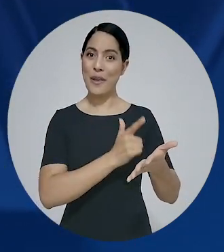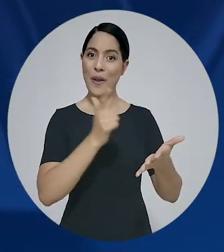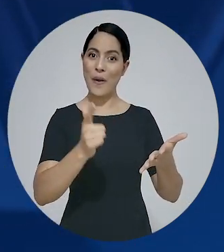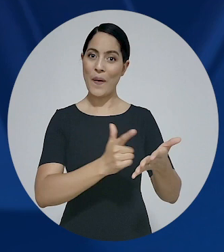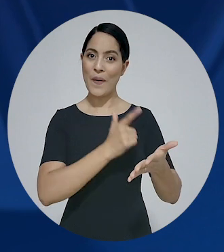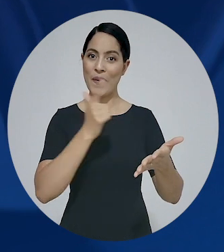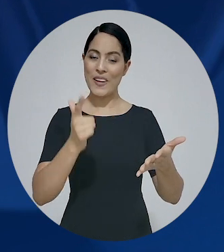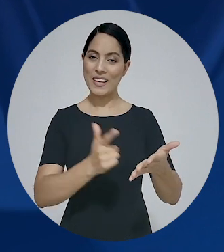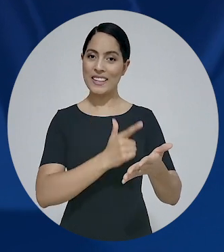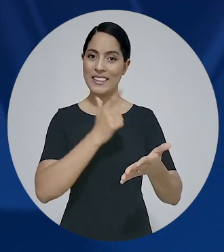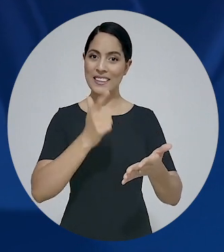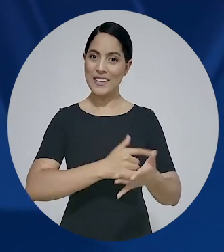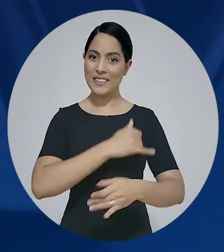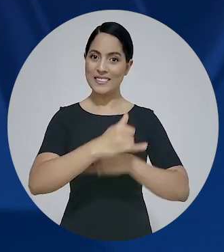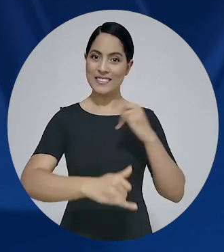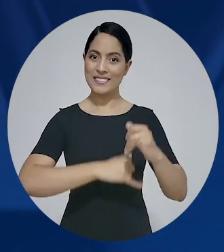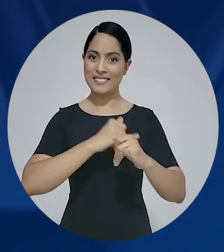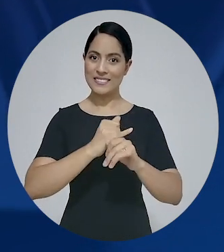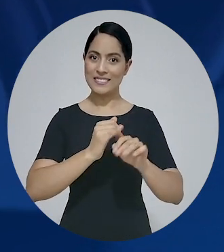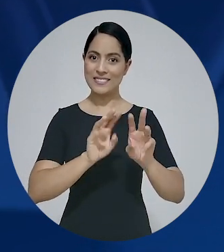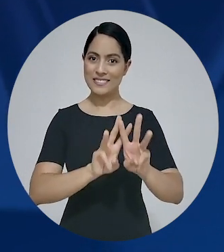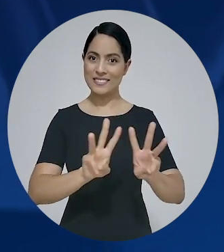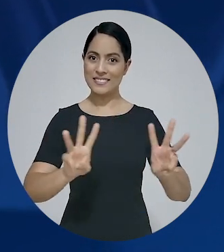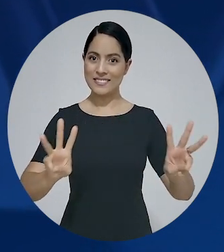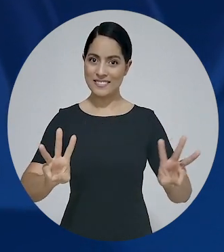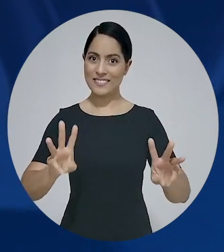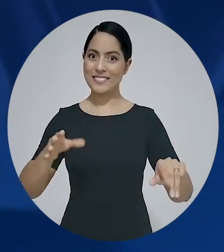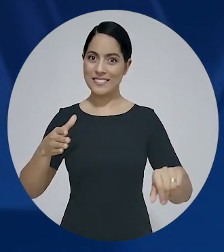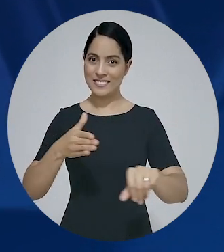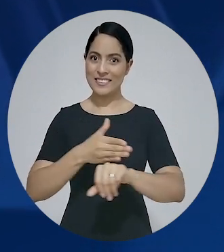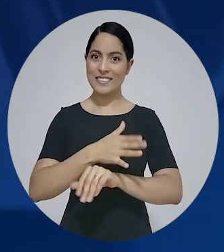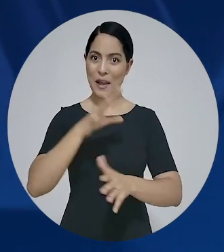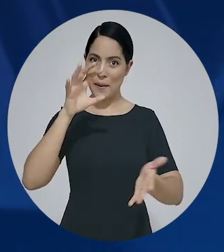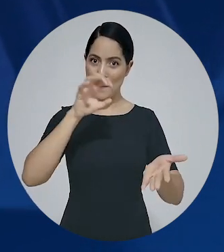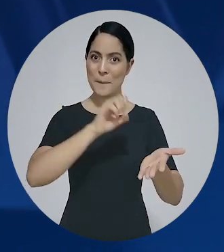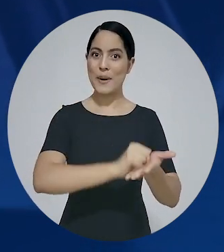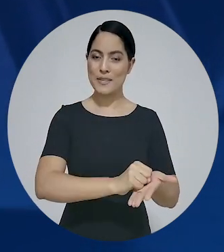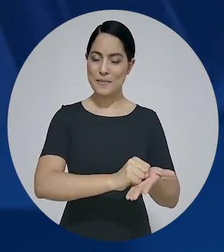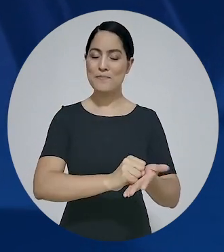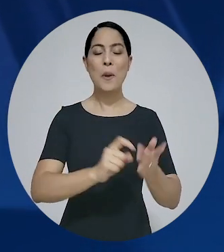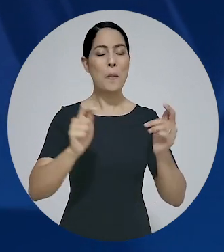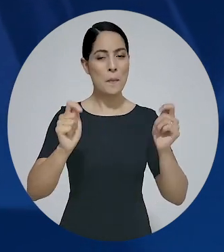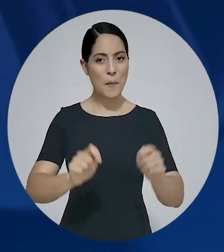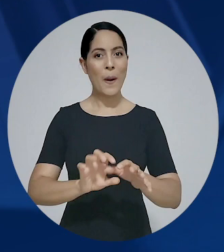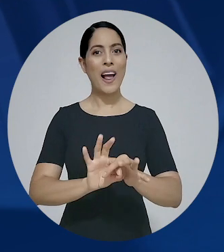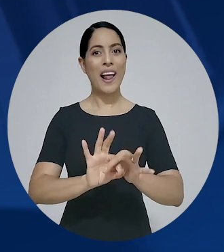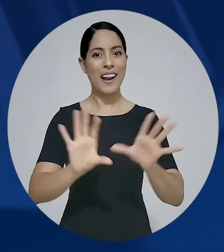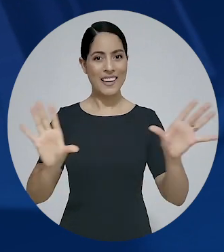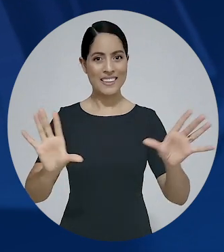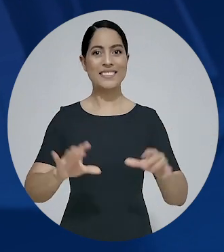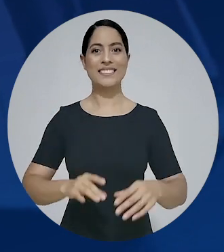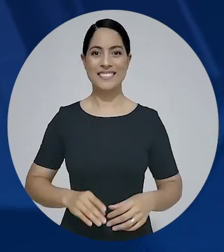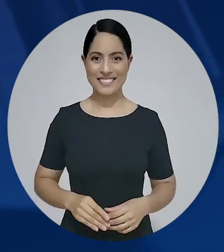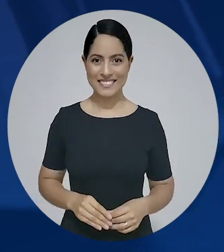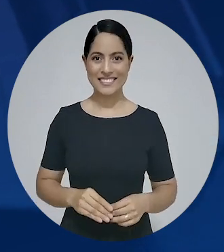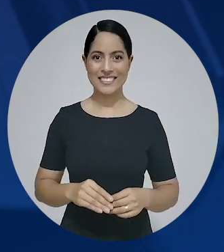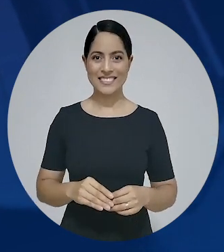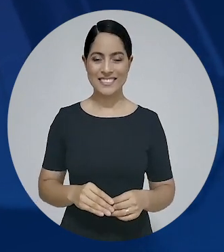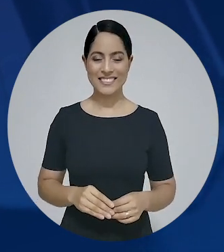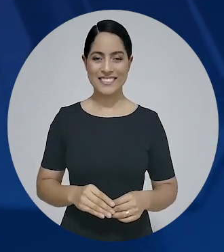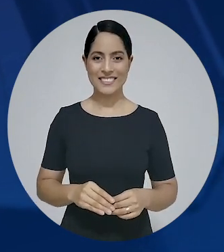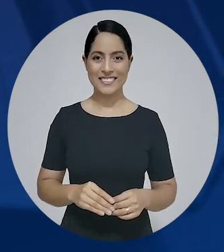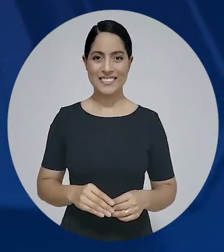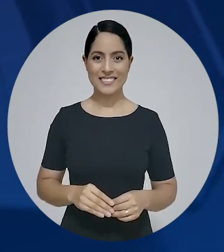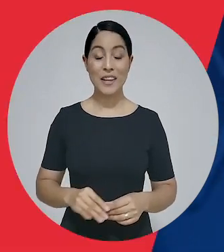baixar a publicação gratuitamente na Biblioteca Digital do Conselho Federal da OAB. Vá lá no site e faça o download do